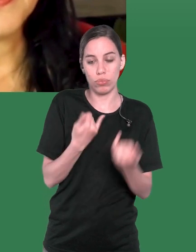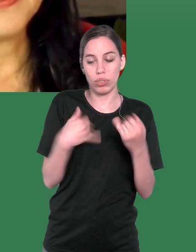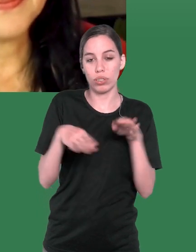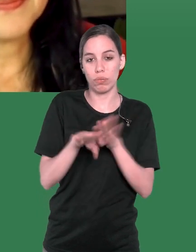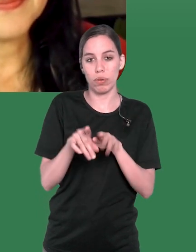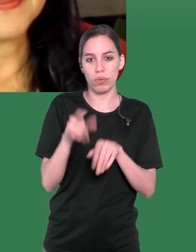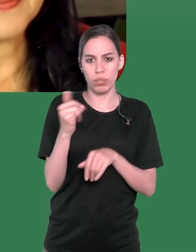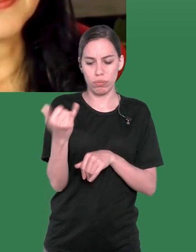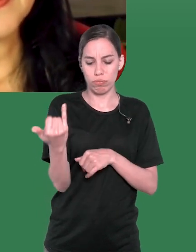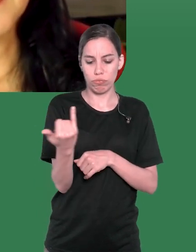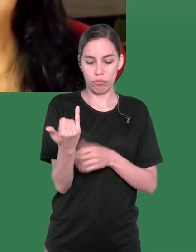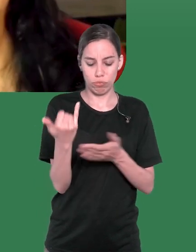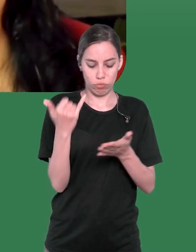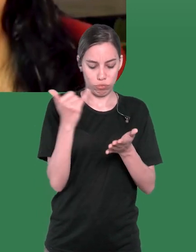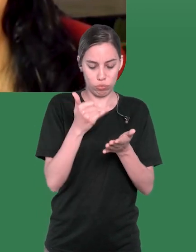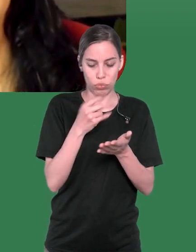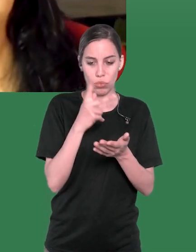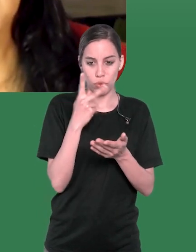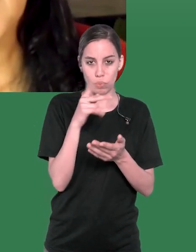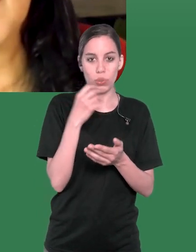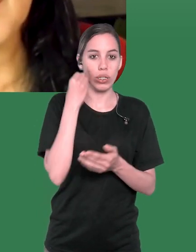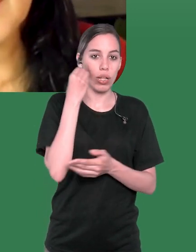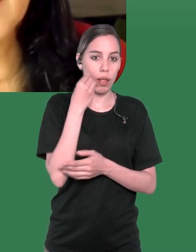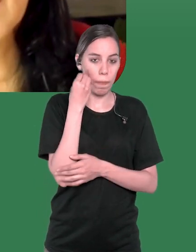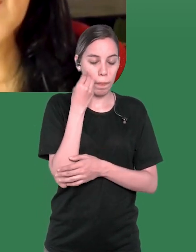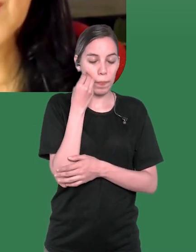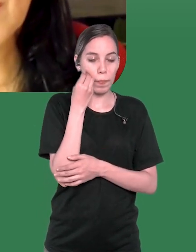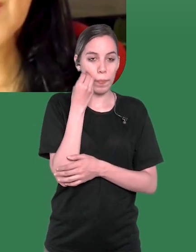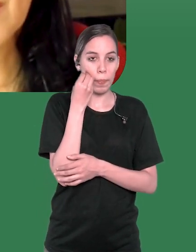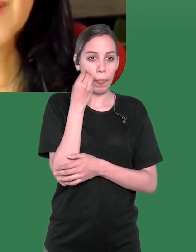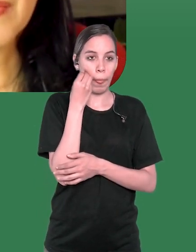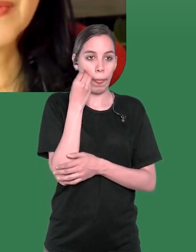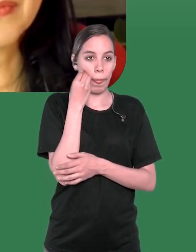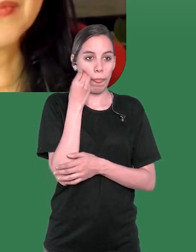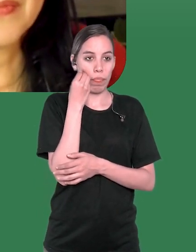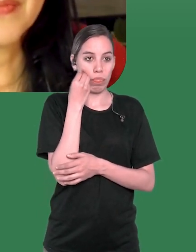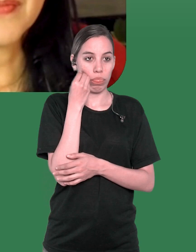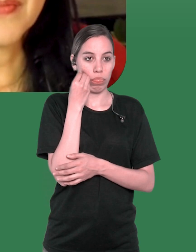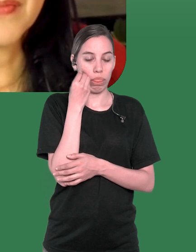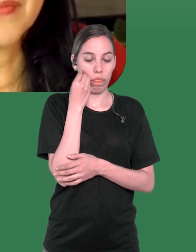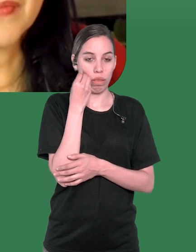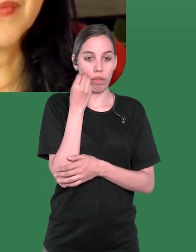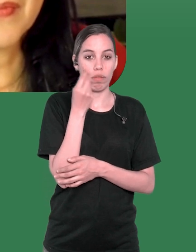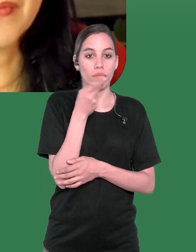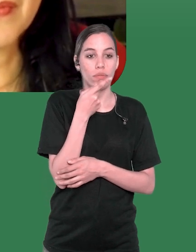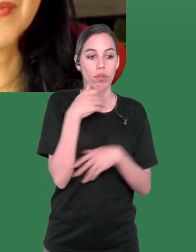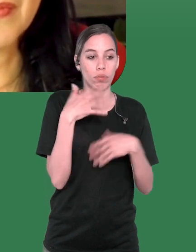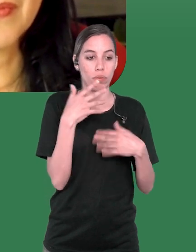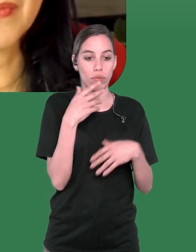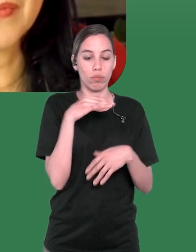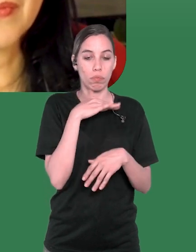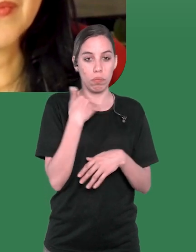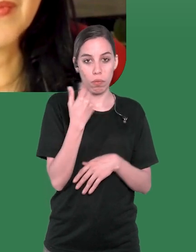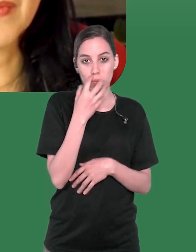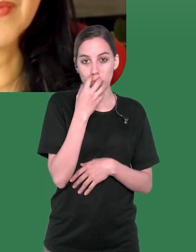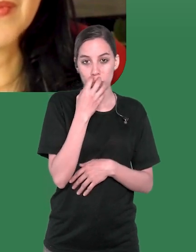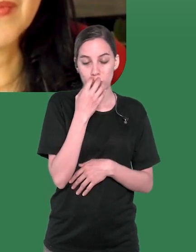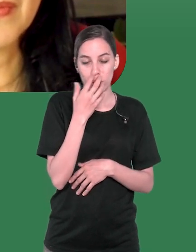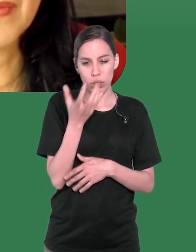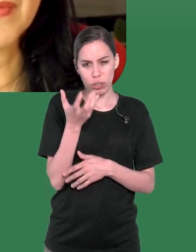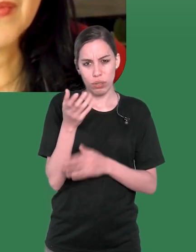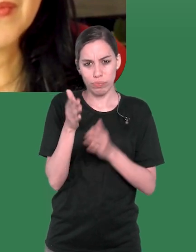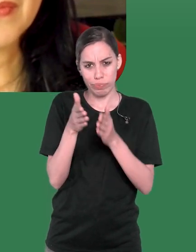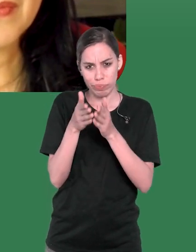sua experiência também quando você cita quando morre um cão. Eu quero te